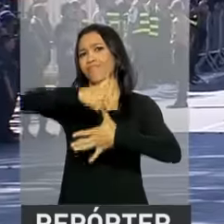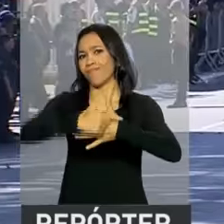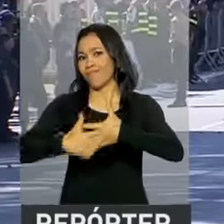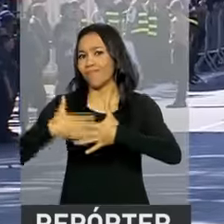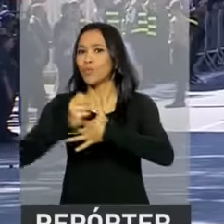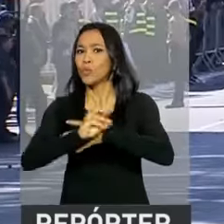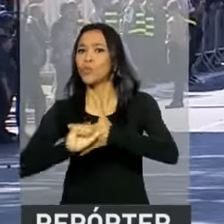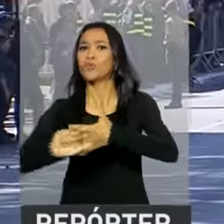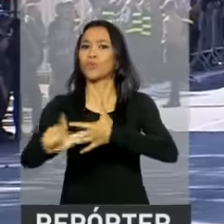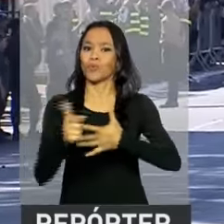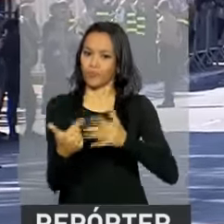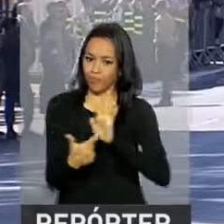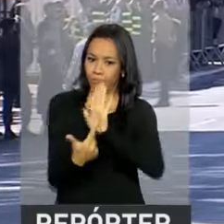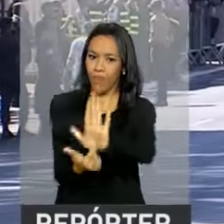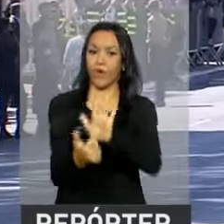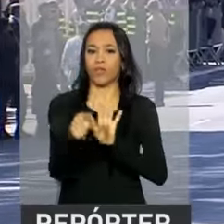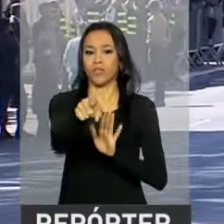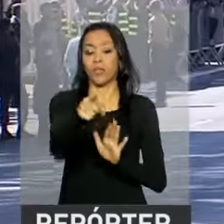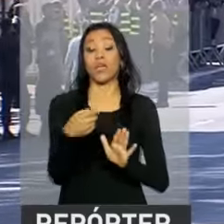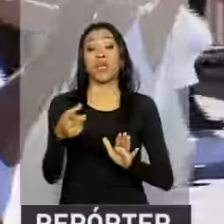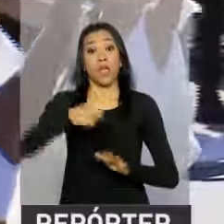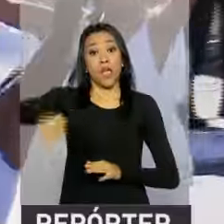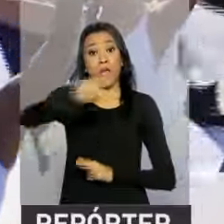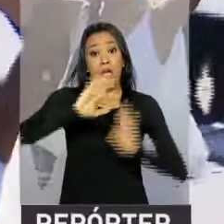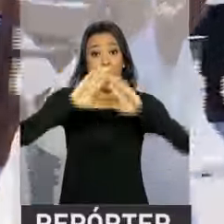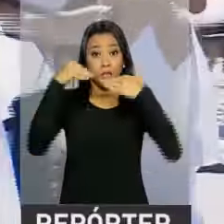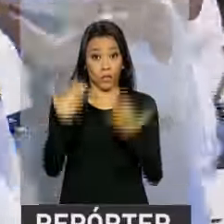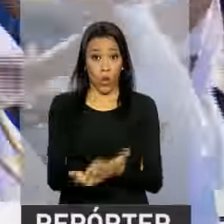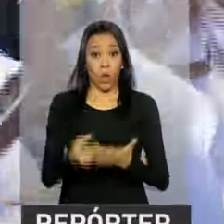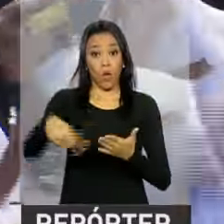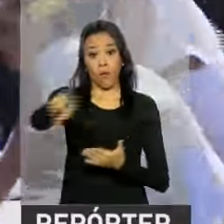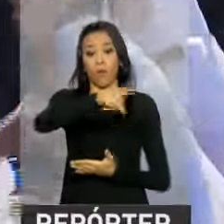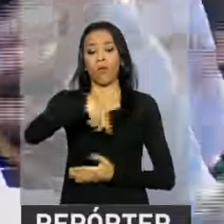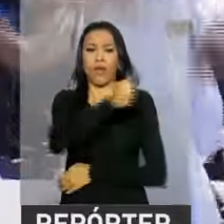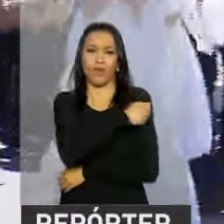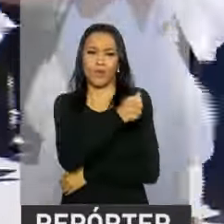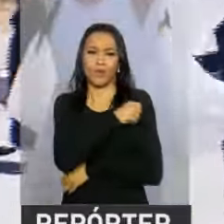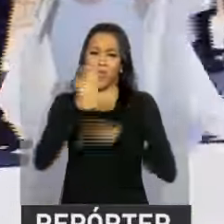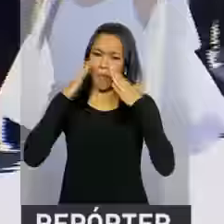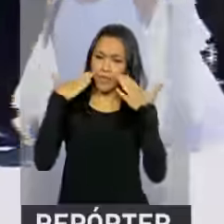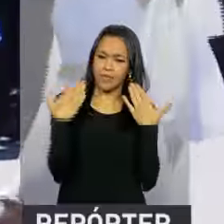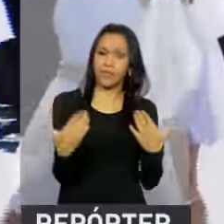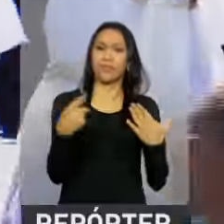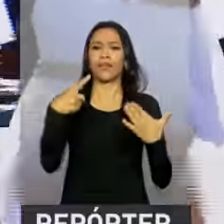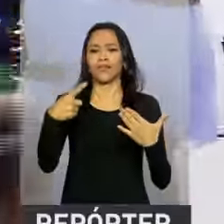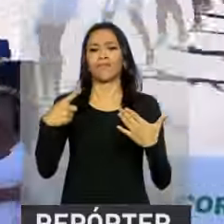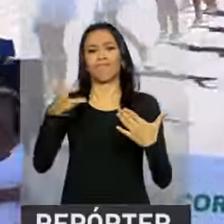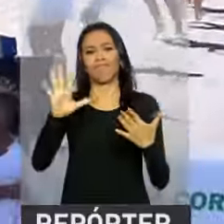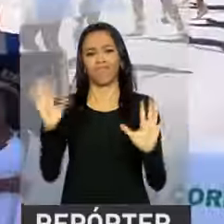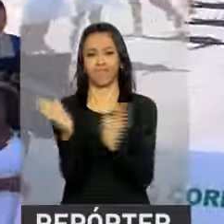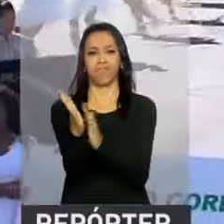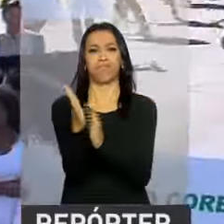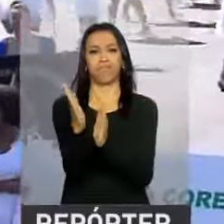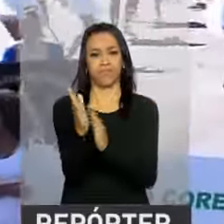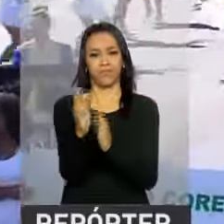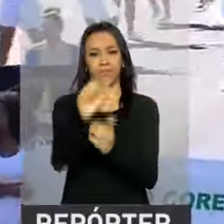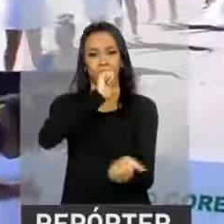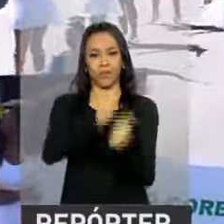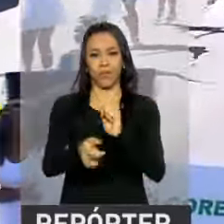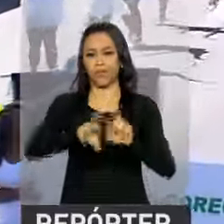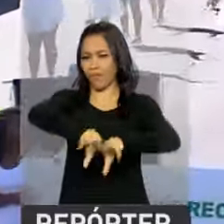ganhou destaque. Estudantes da Rede Pública de Brasília homenagearam os Jogos do Rio de Janeiro, com a apresentação